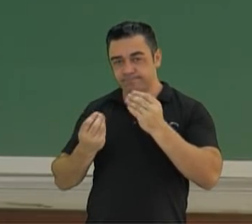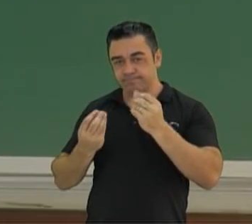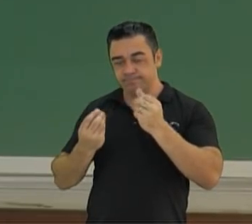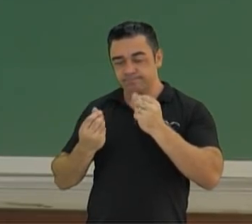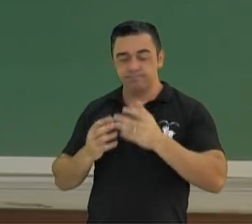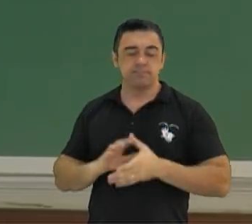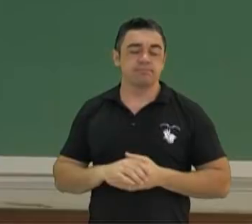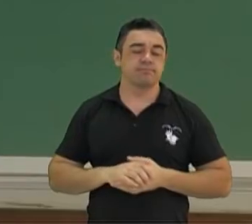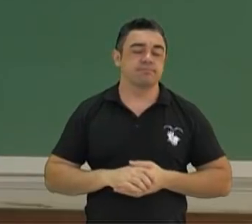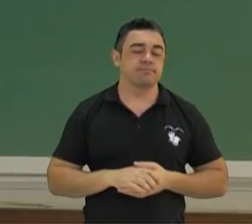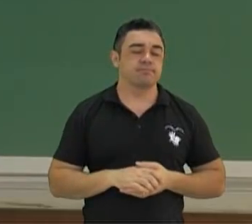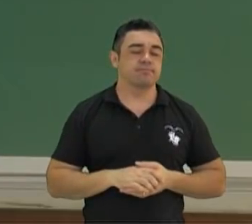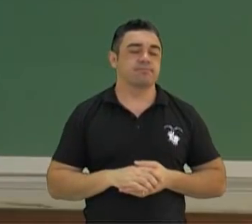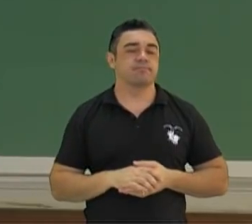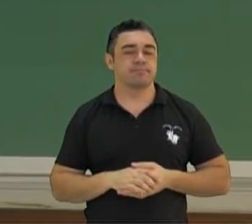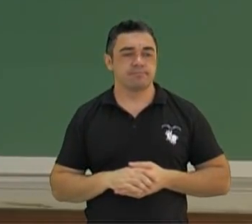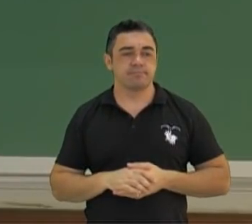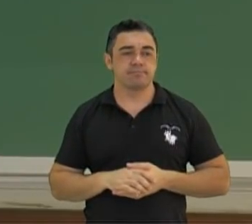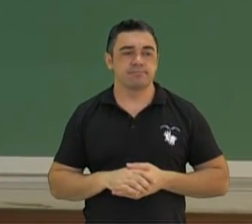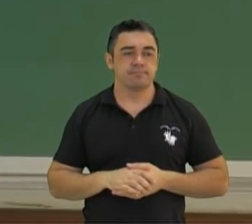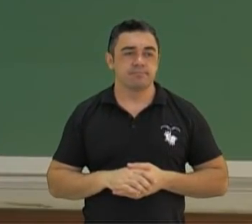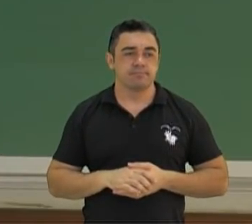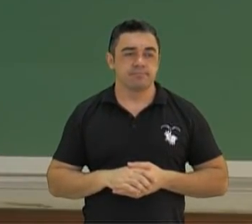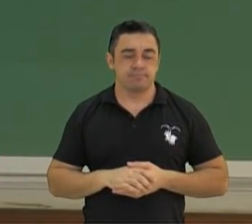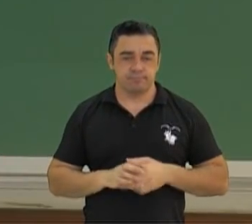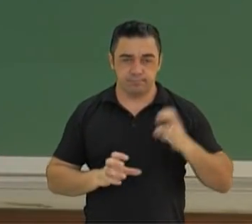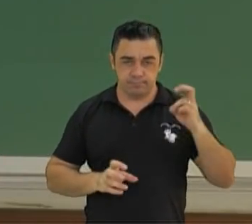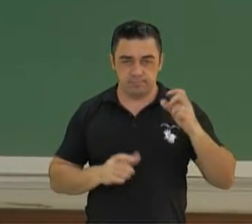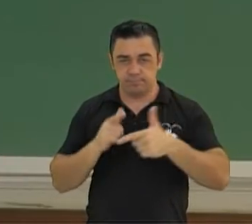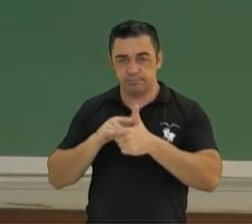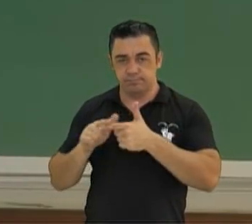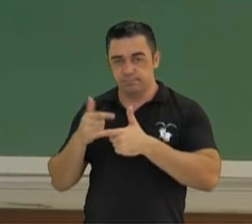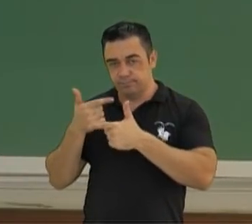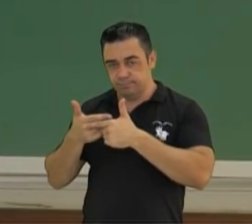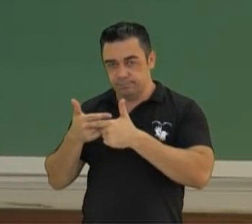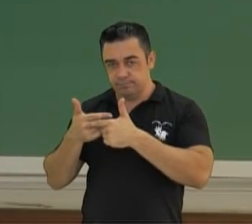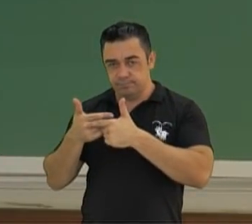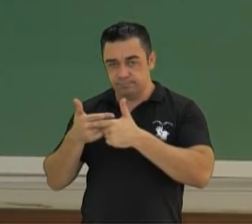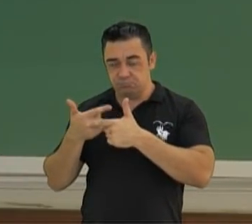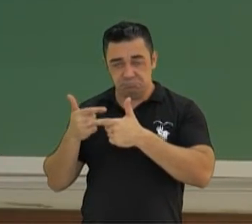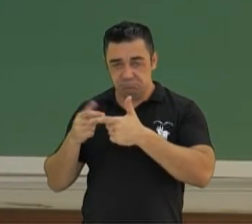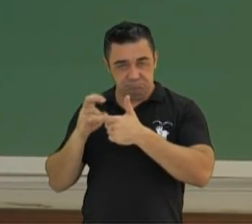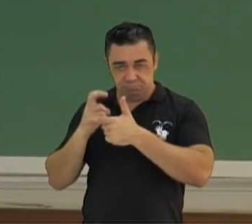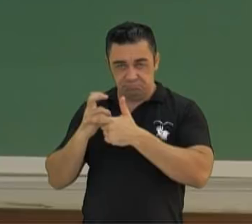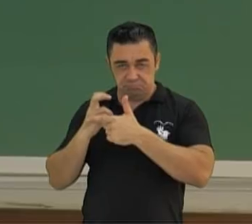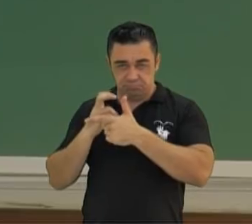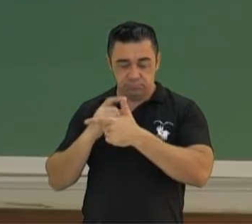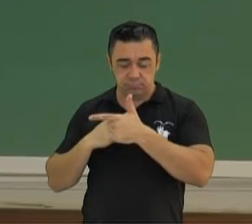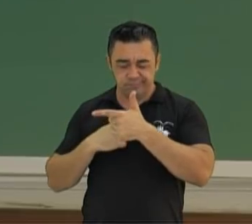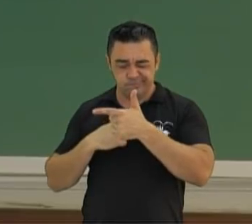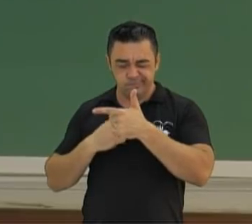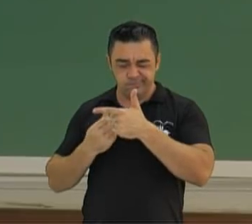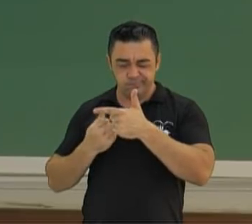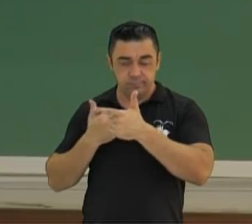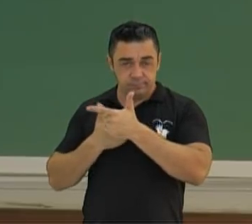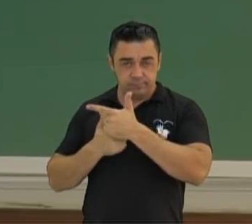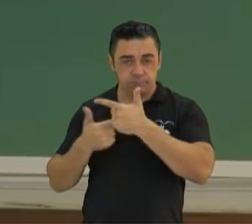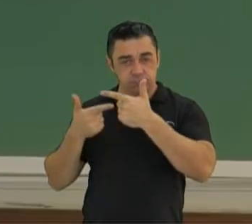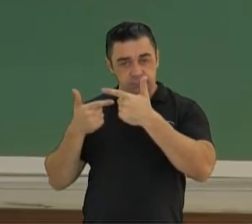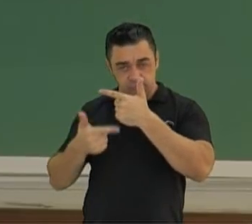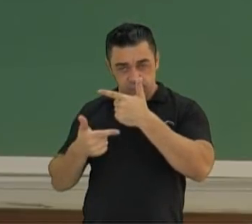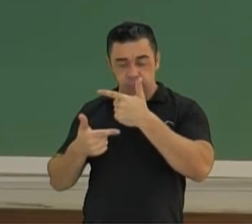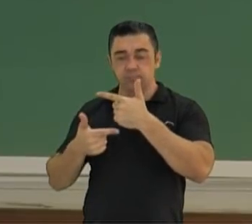olhem como a prof fez aqui, ó. 5 divididos por 2. Não tem 5 na tabuada do 2, você pega o mais próximo,